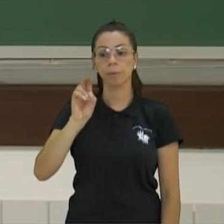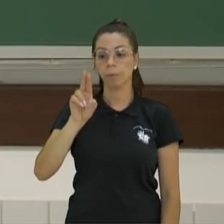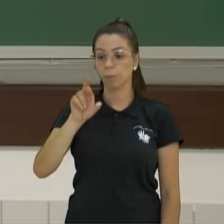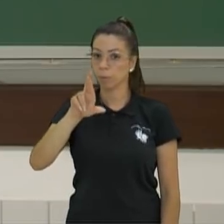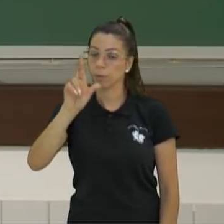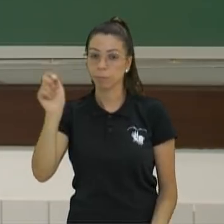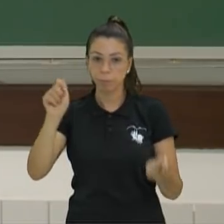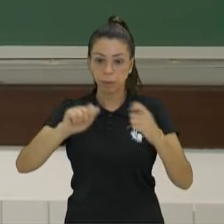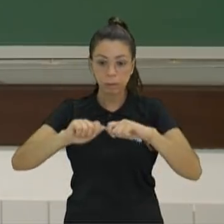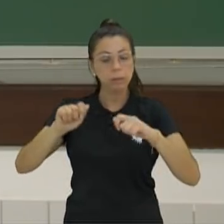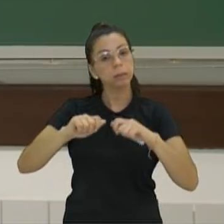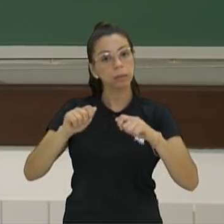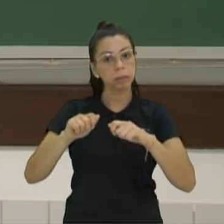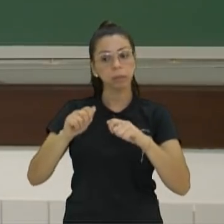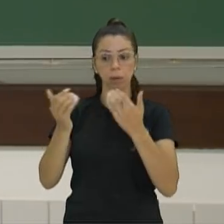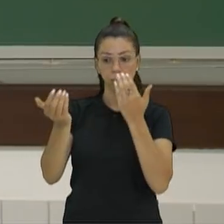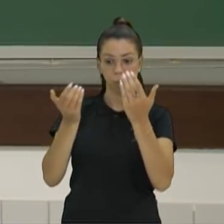cálculo do risco envolvido.